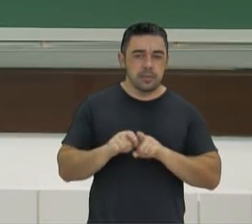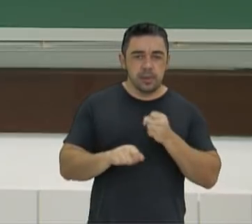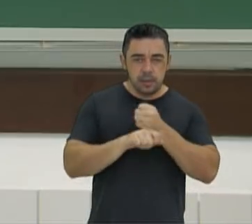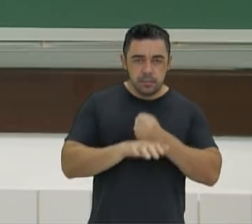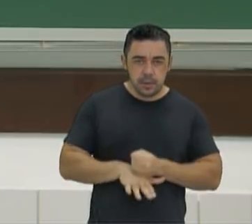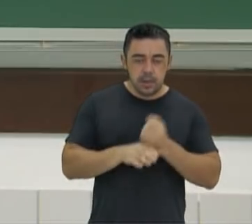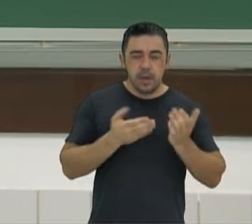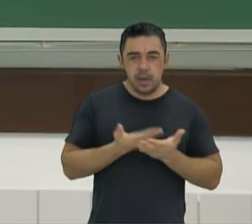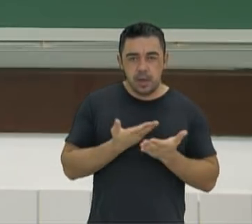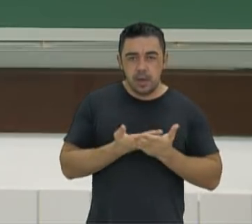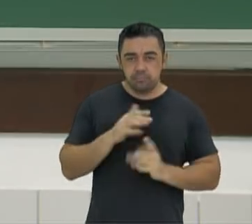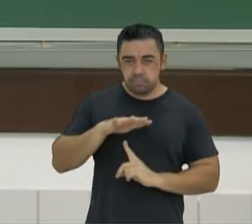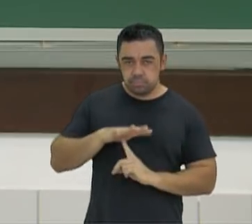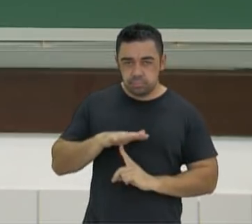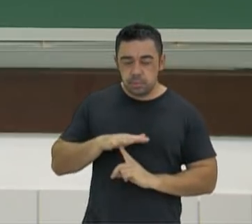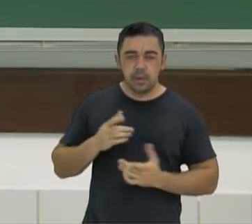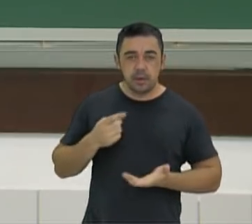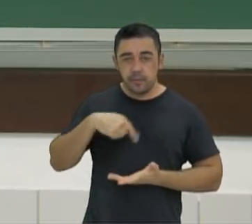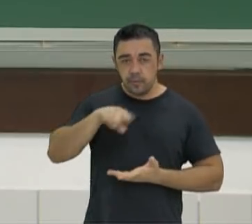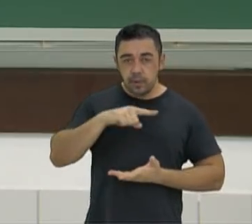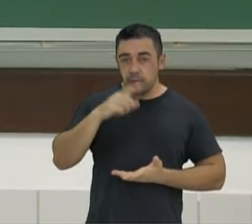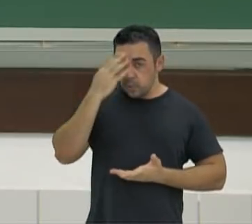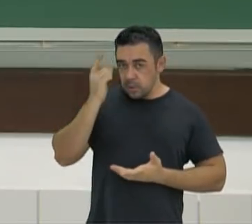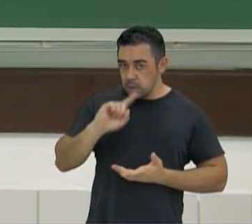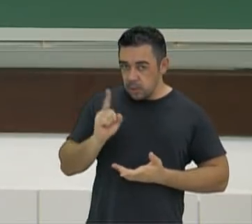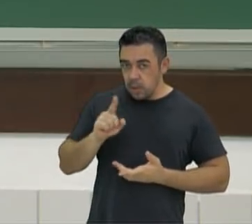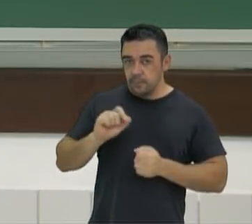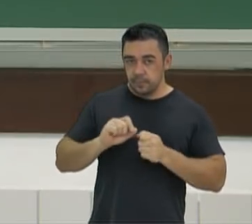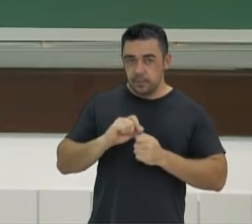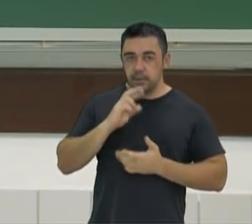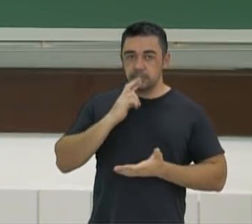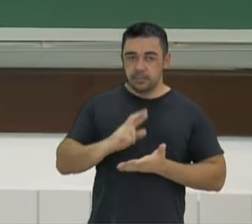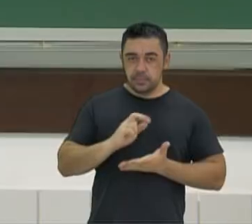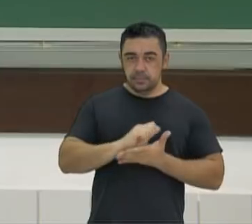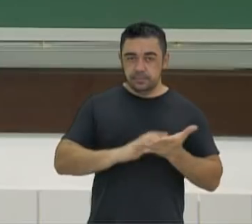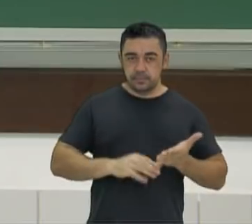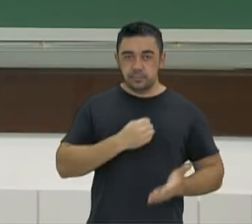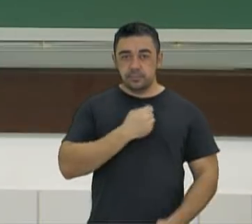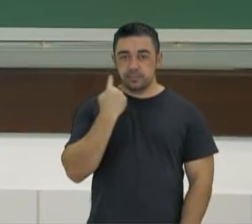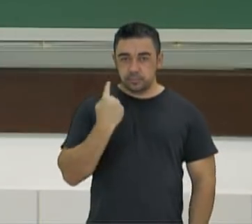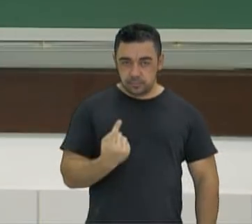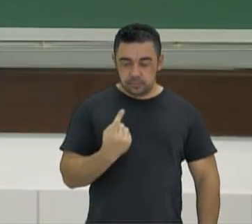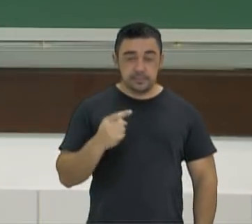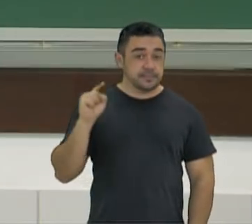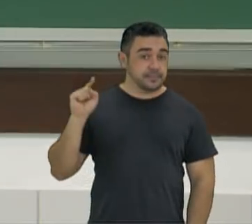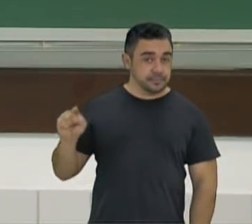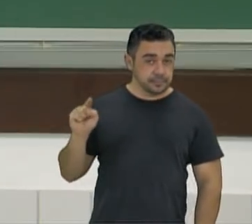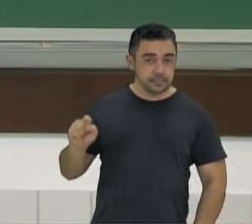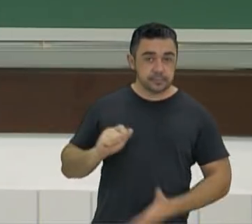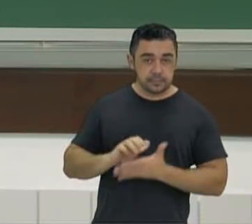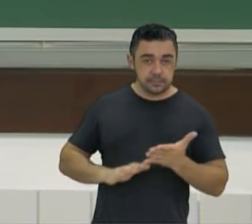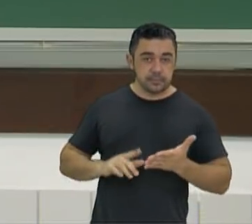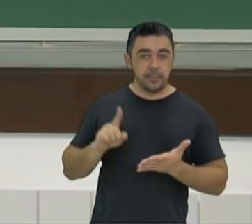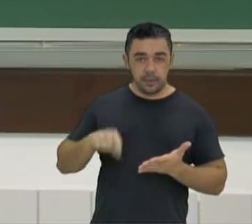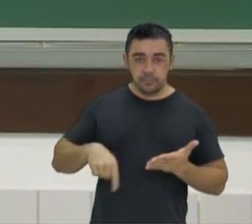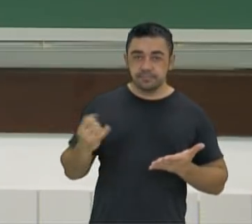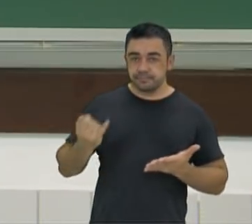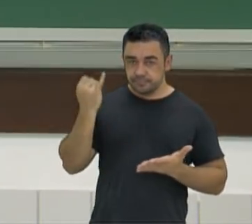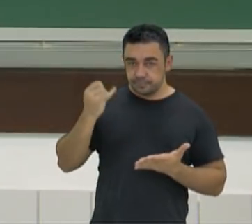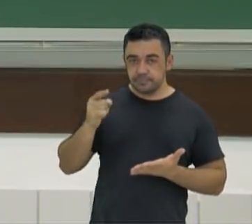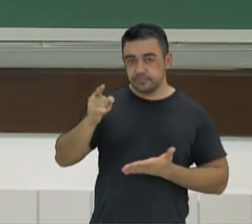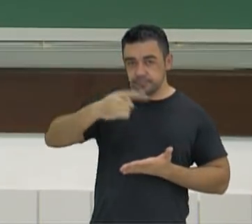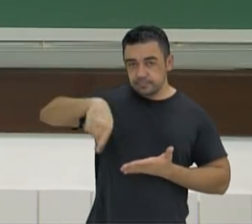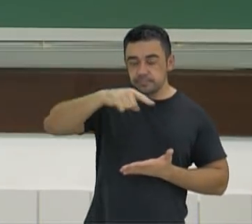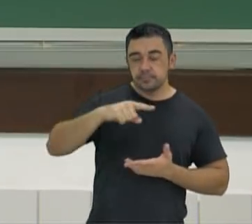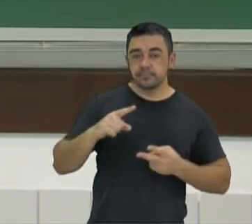as atividades no Classroom, não se esqueçam de fazer a atividade número 1. Essa atividade, ela tem grande importância